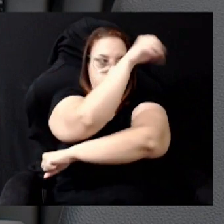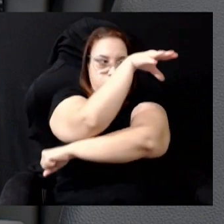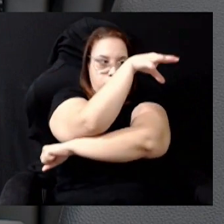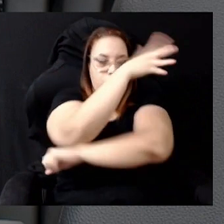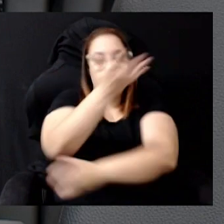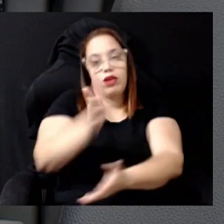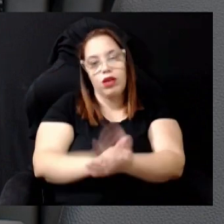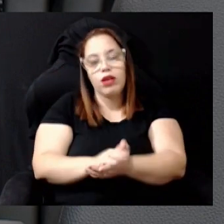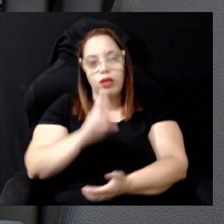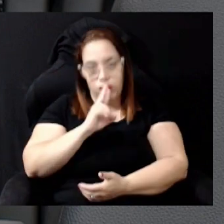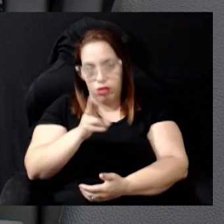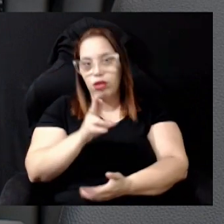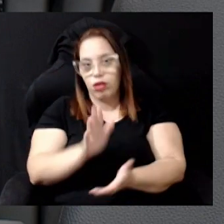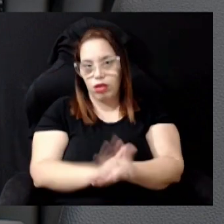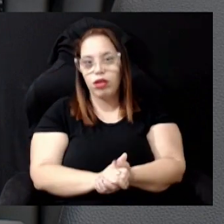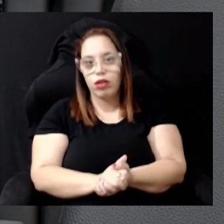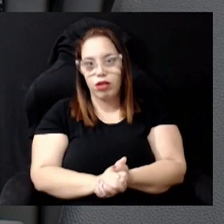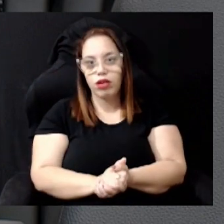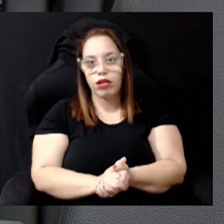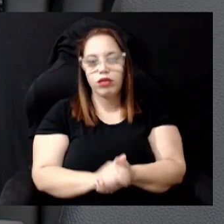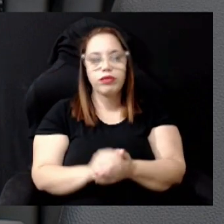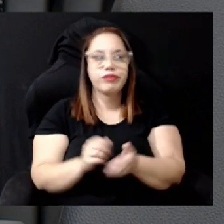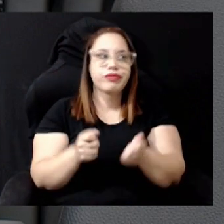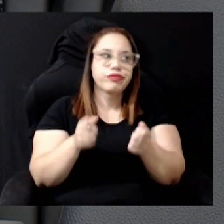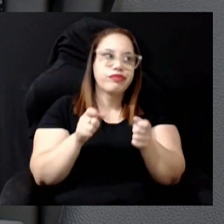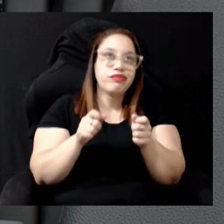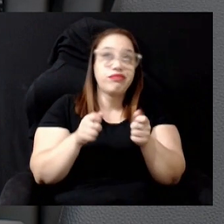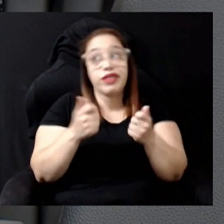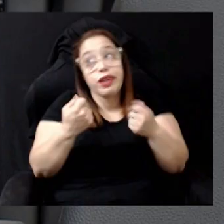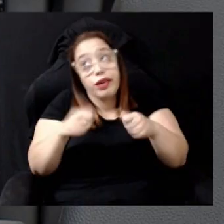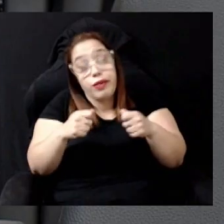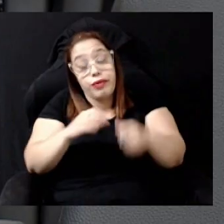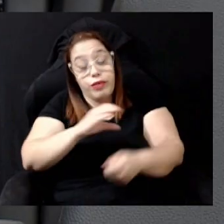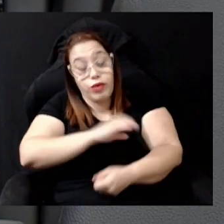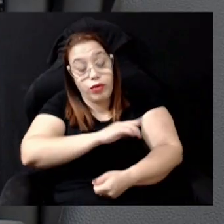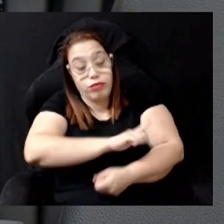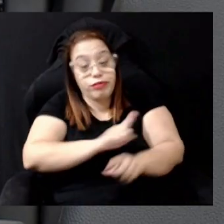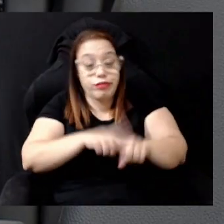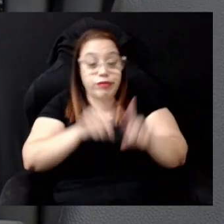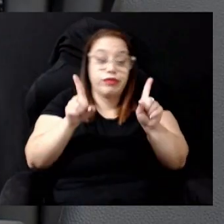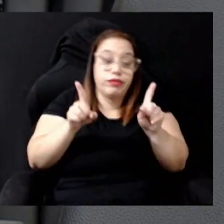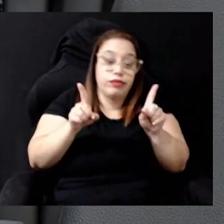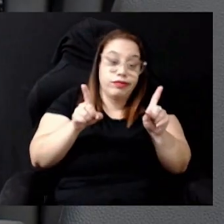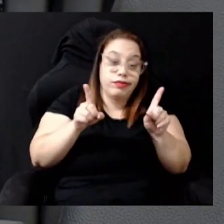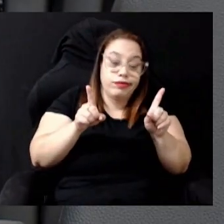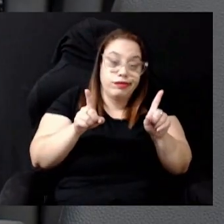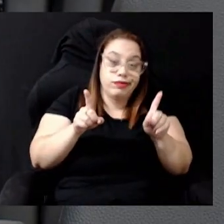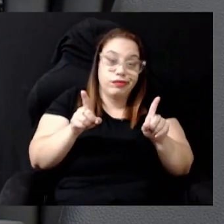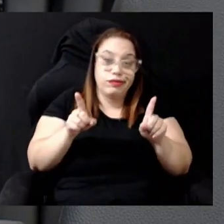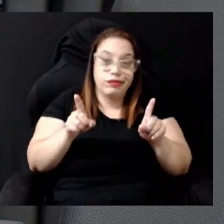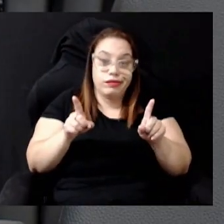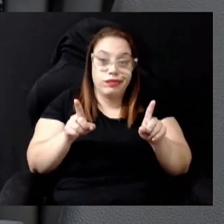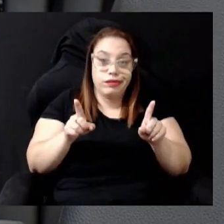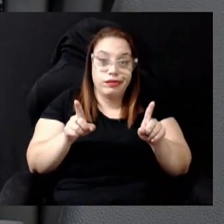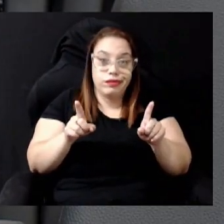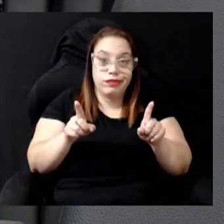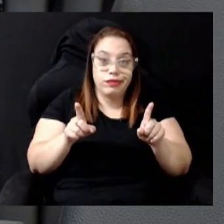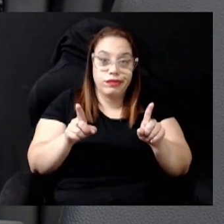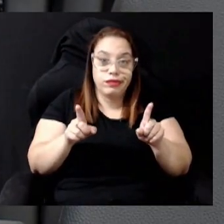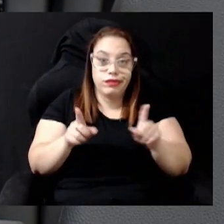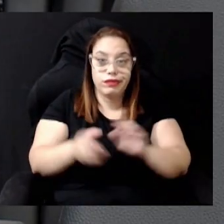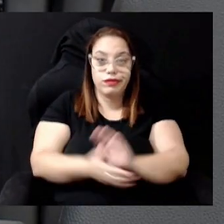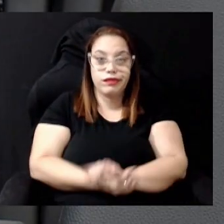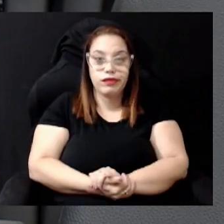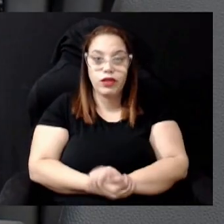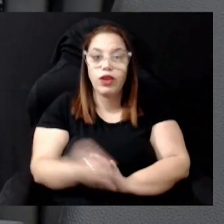ainda persiste em alguns pontos da região do Campo Grande, mas uma grande parte foi encaminhado. E algo que é importante,